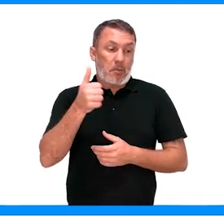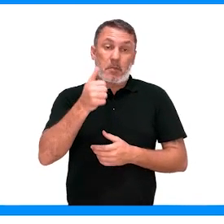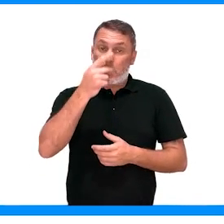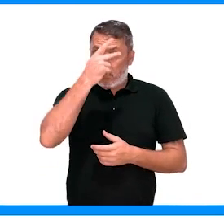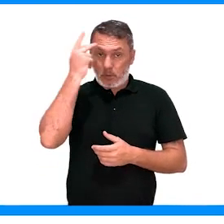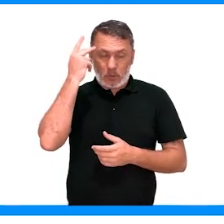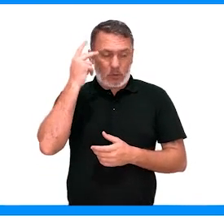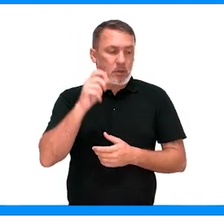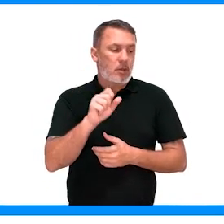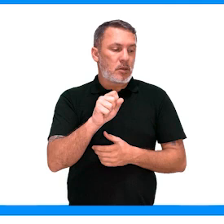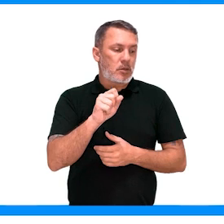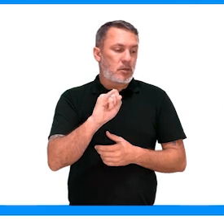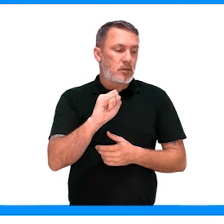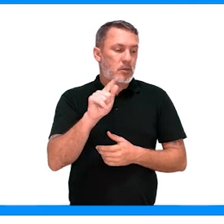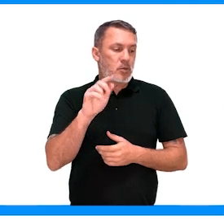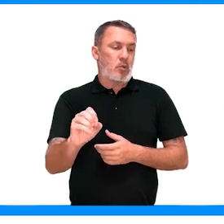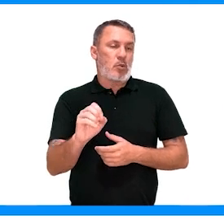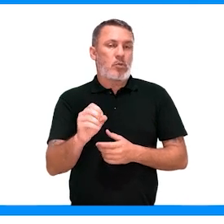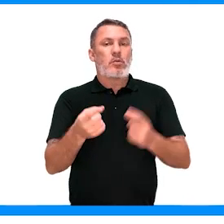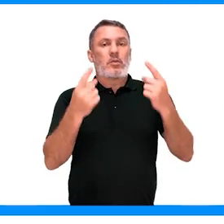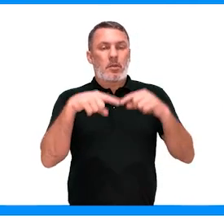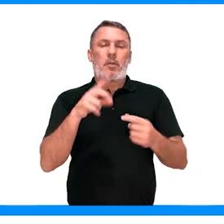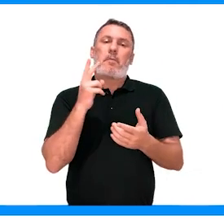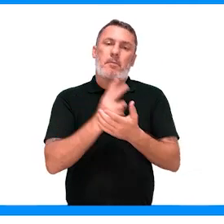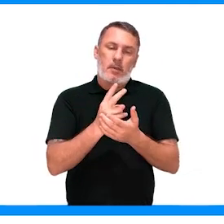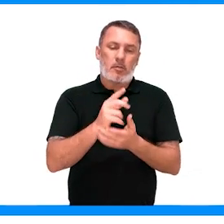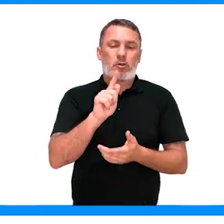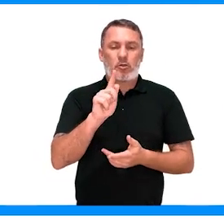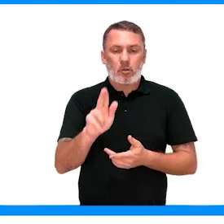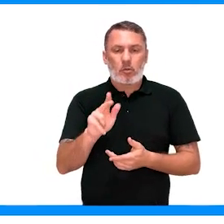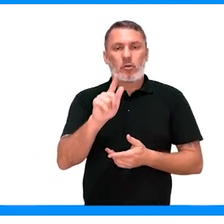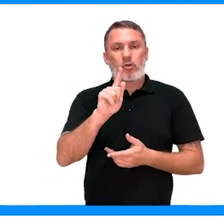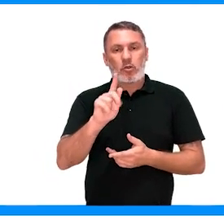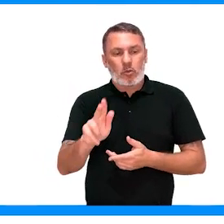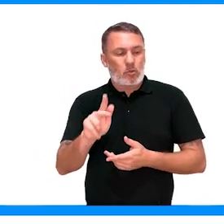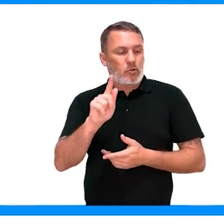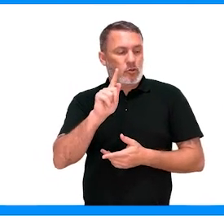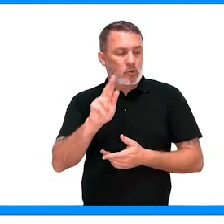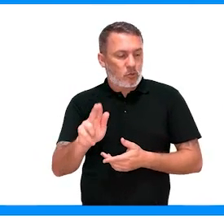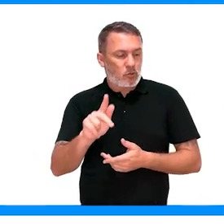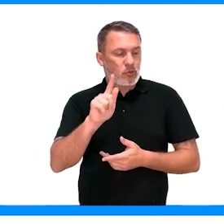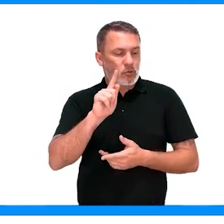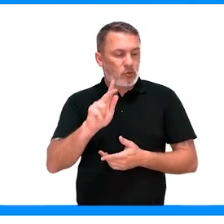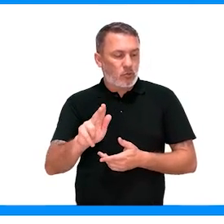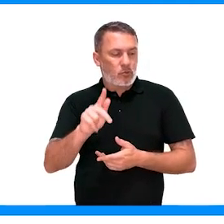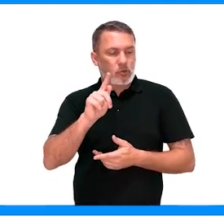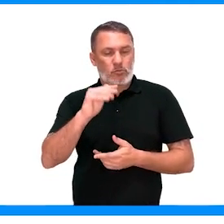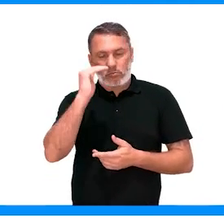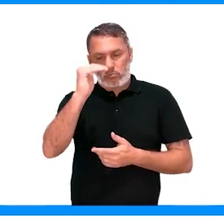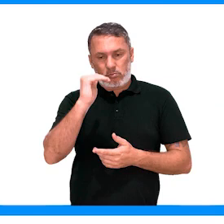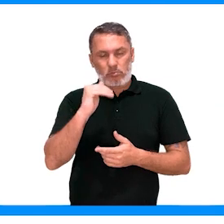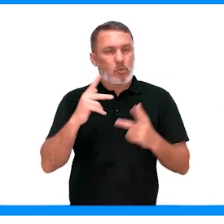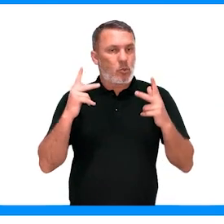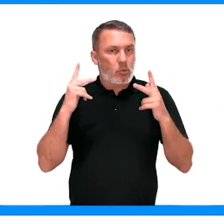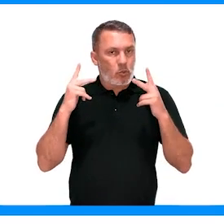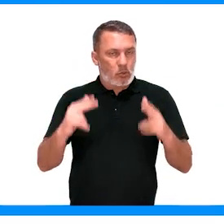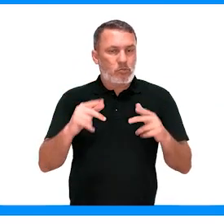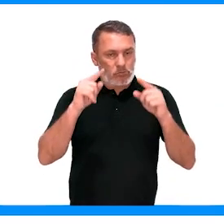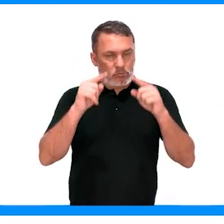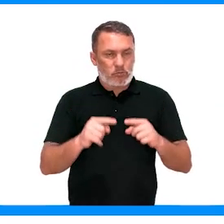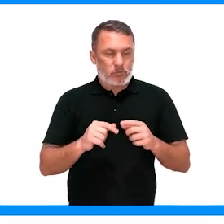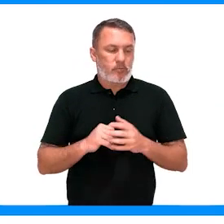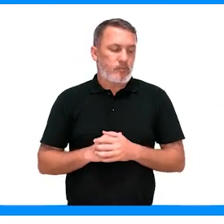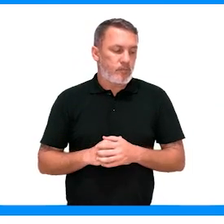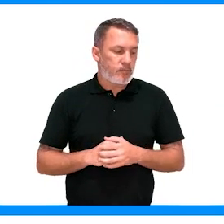Yo sigo, tú sigues, ele, usted sigue. Nosotros seguimos, vosotros seguís,